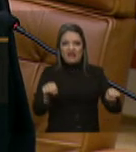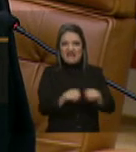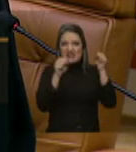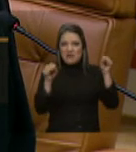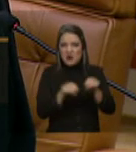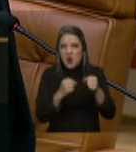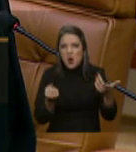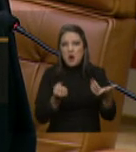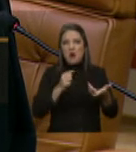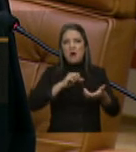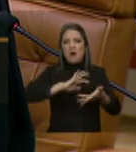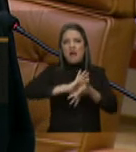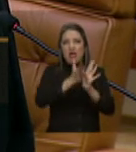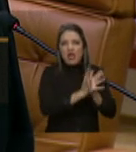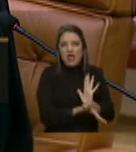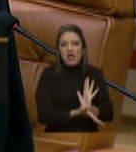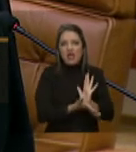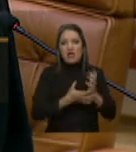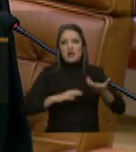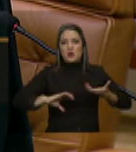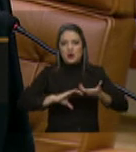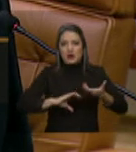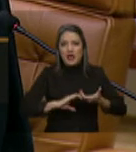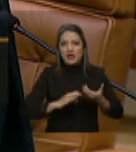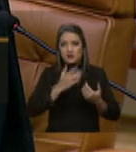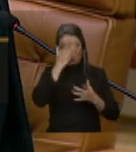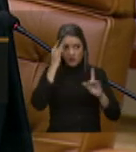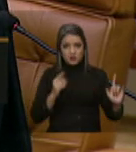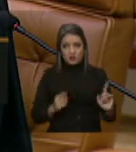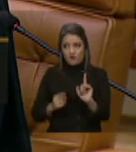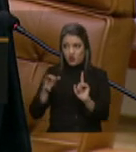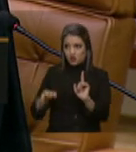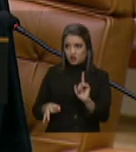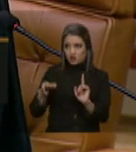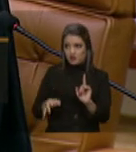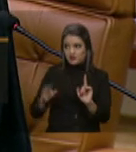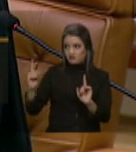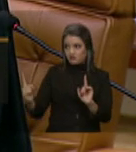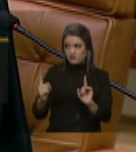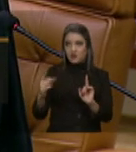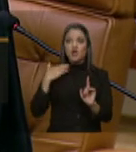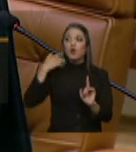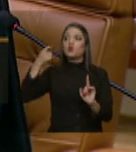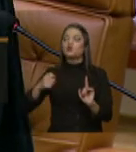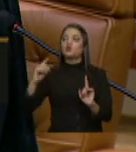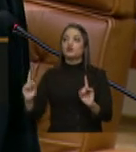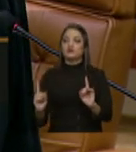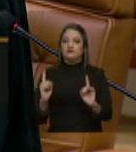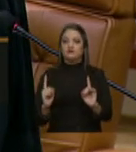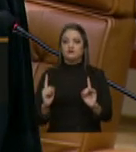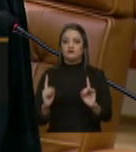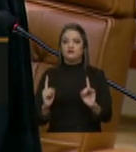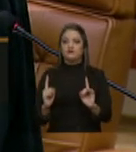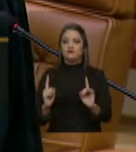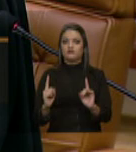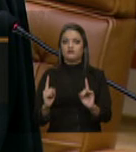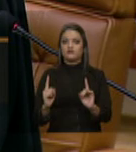congresso presa na audiência foi preso na audiência de Custódia depois